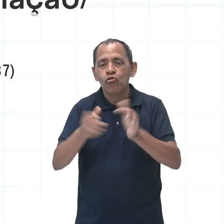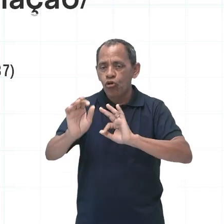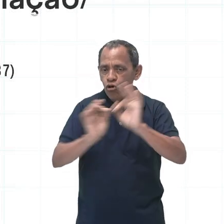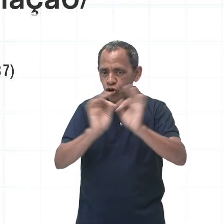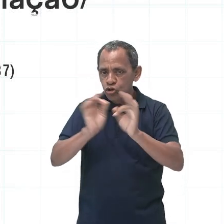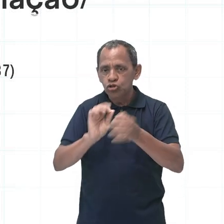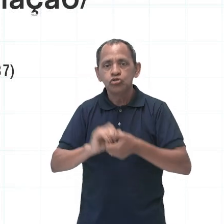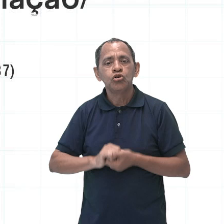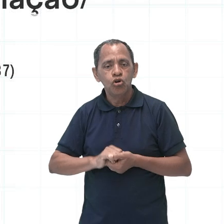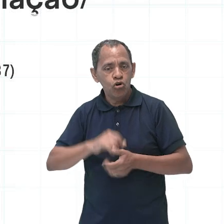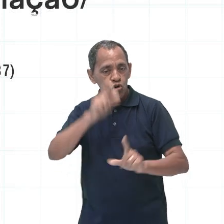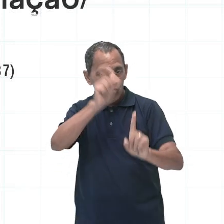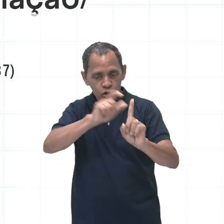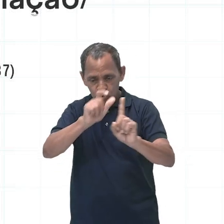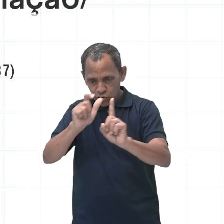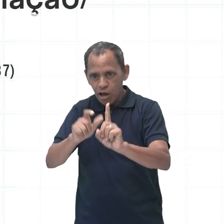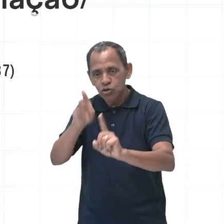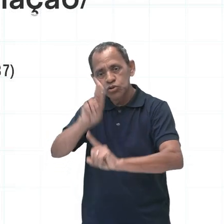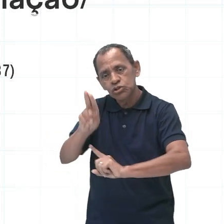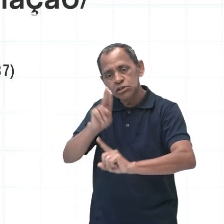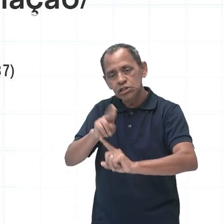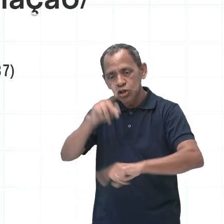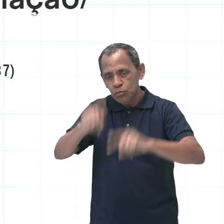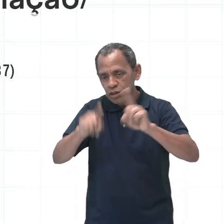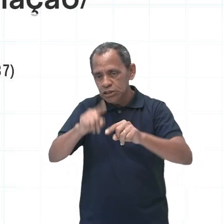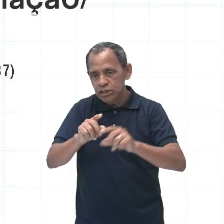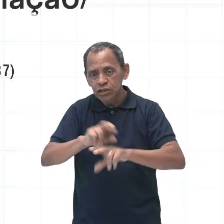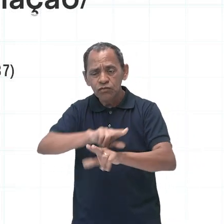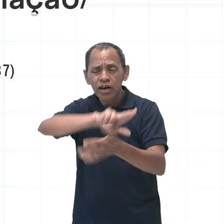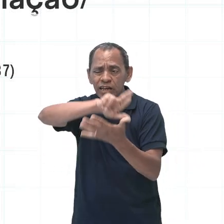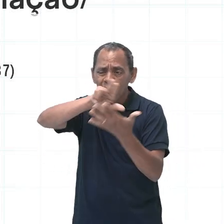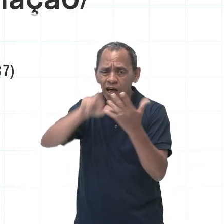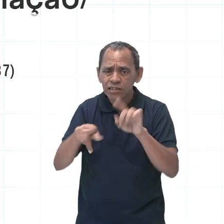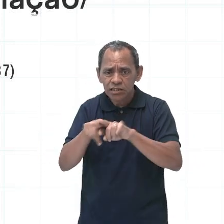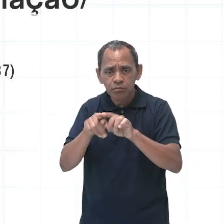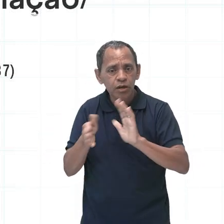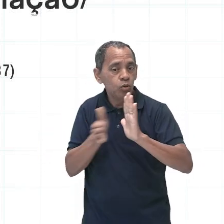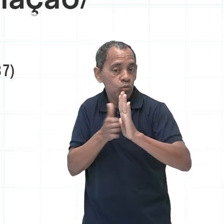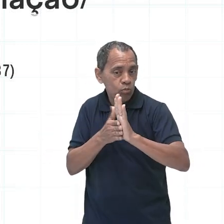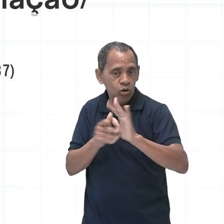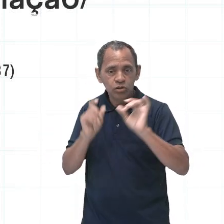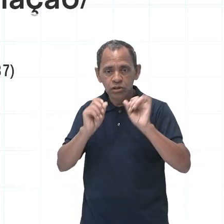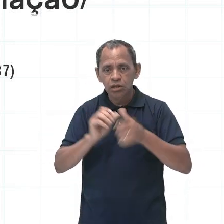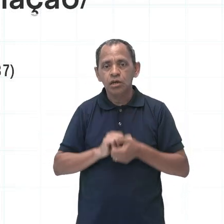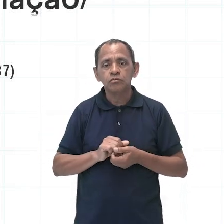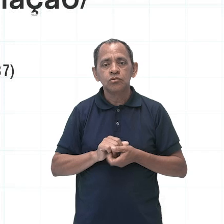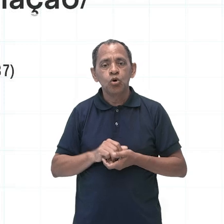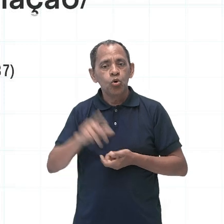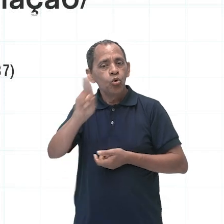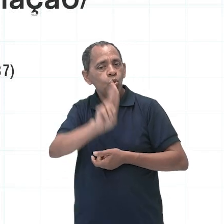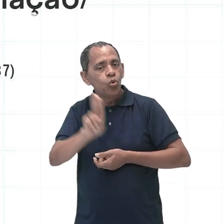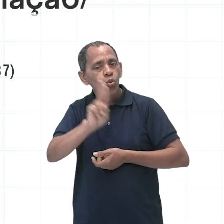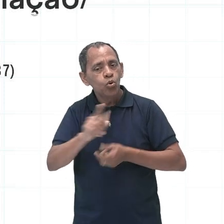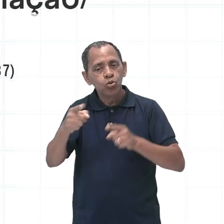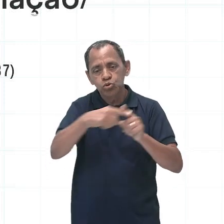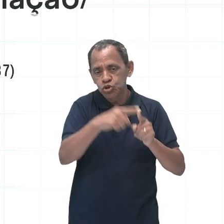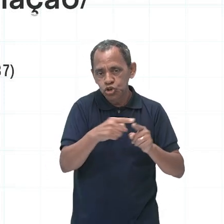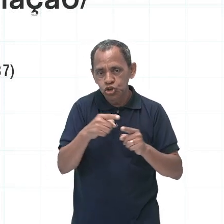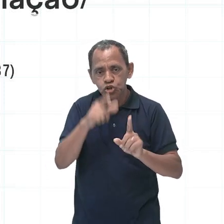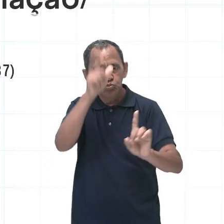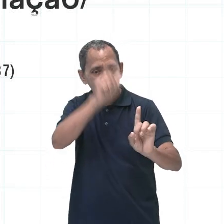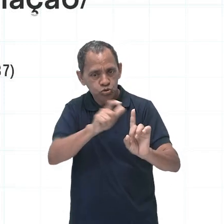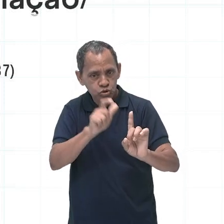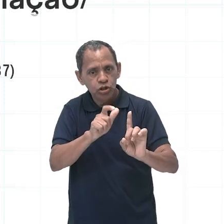elementos naturais diversos, promovendo um desconcerto em seu público leitor. O emprego desse tipo de personagem denota